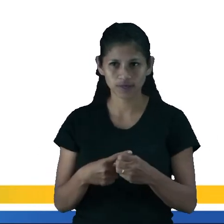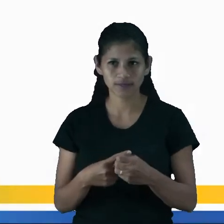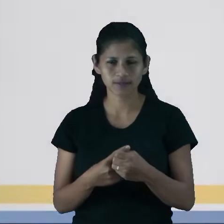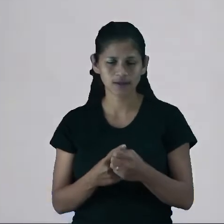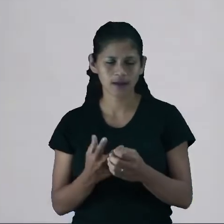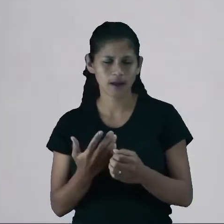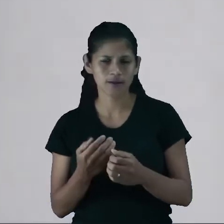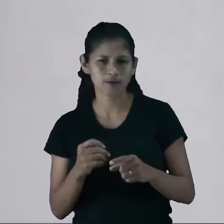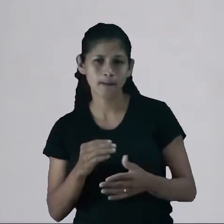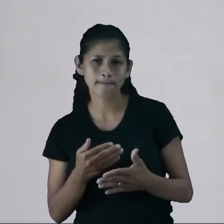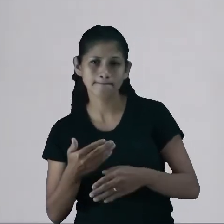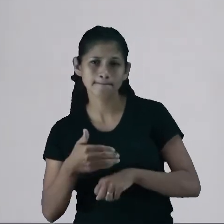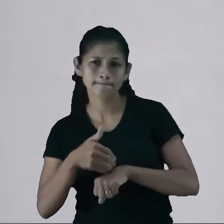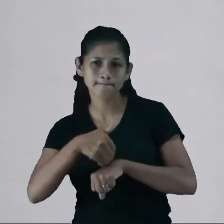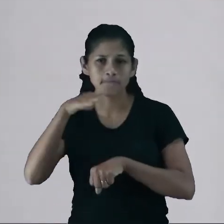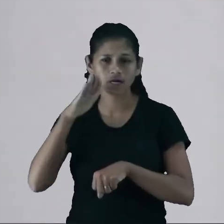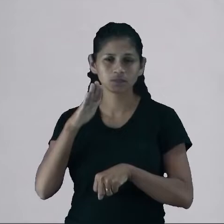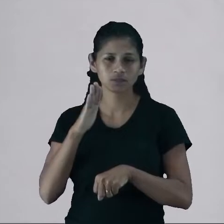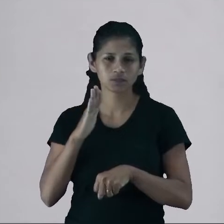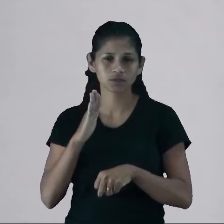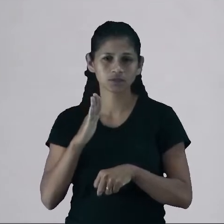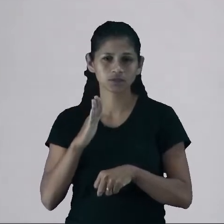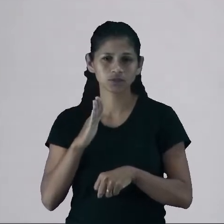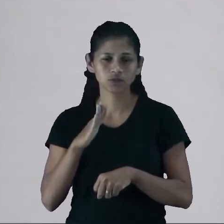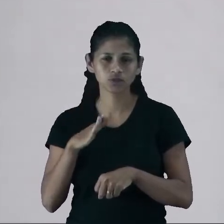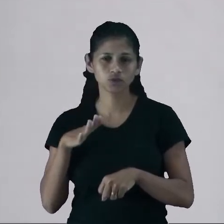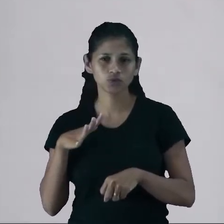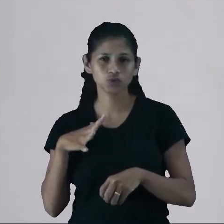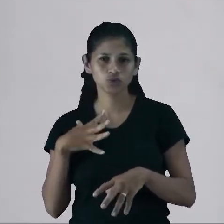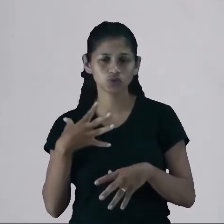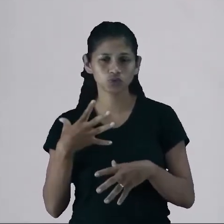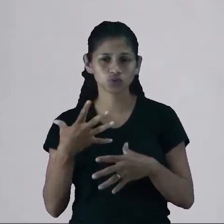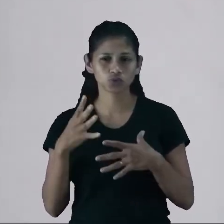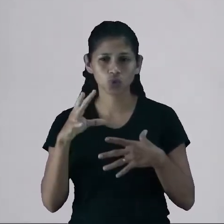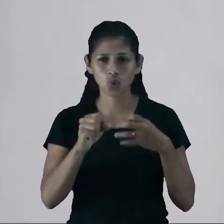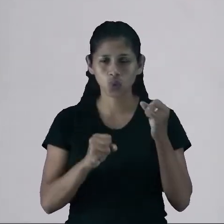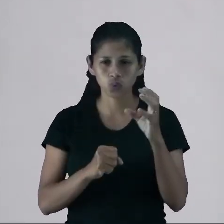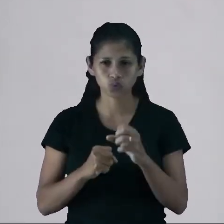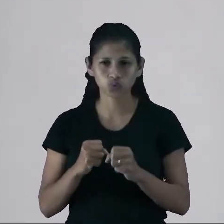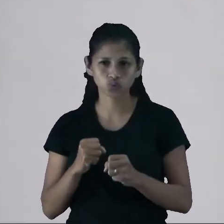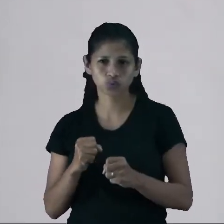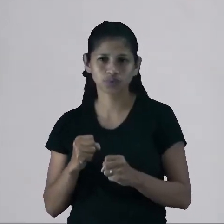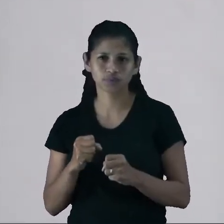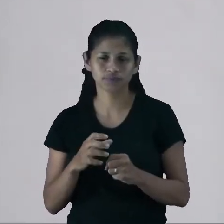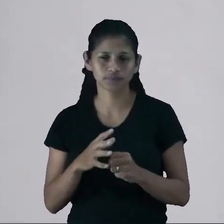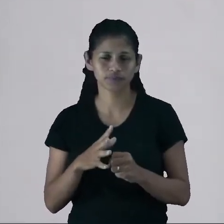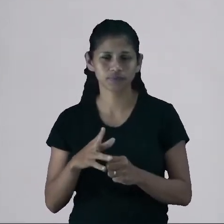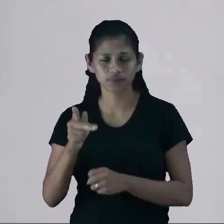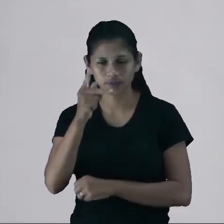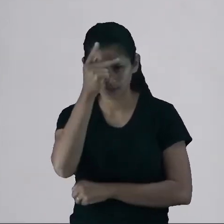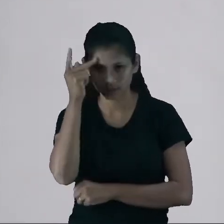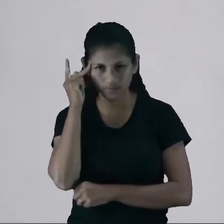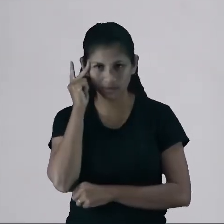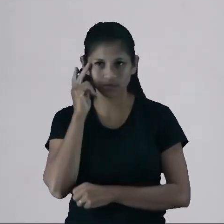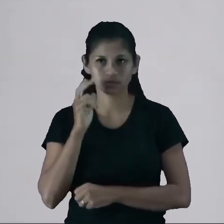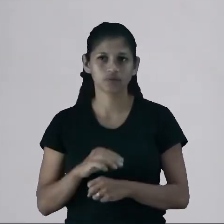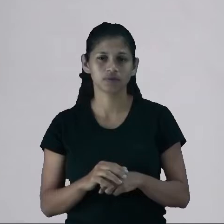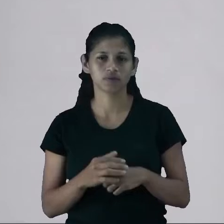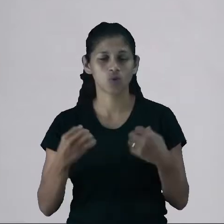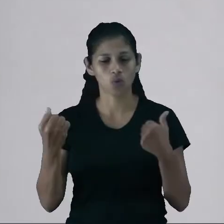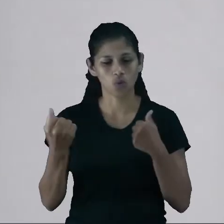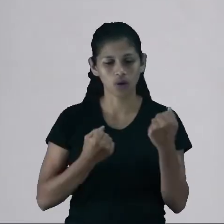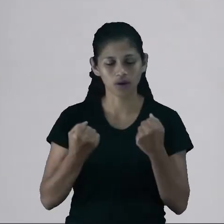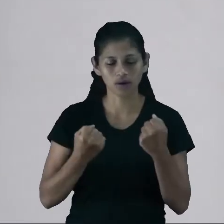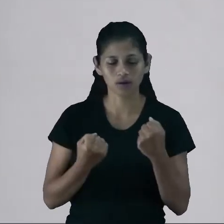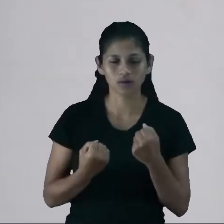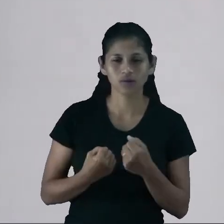famílias. Ou seja, né, as pessoas começaram a observar, né, que o automóvel ele era mais rápido, né, tem mais conforto também